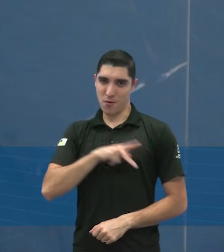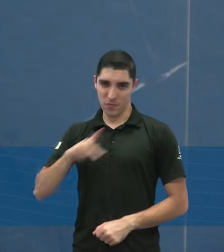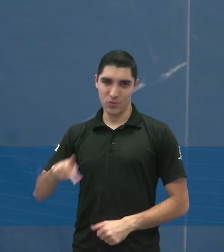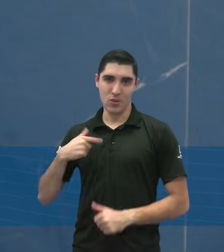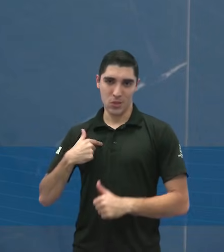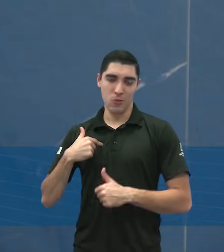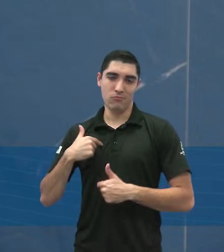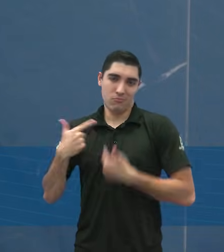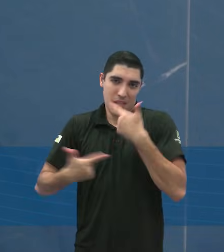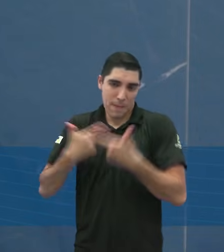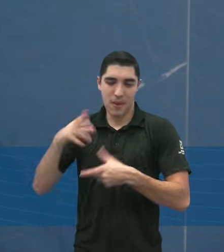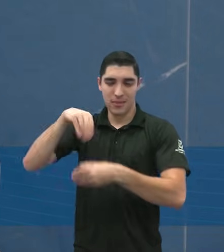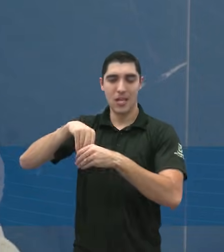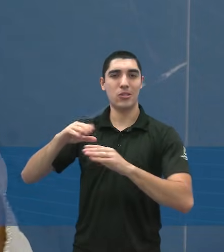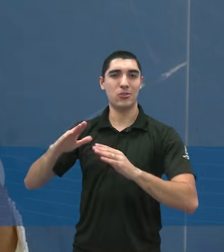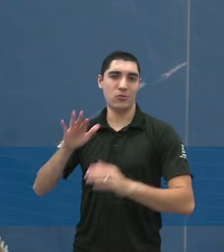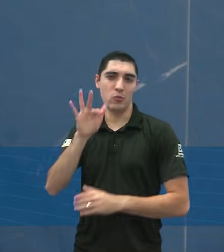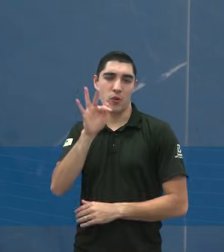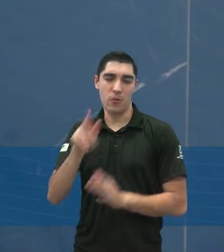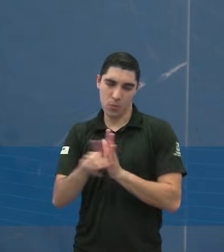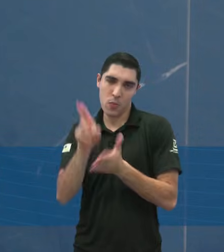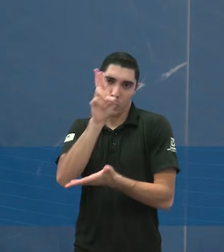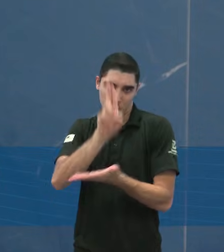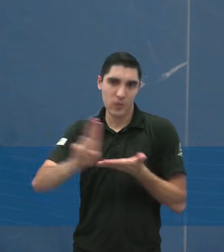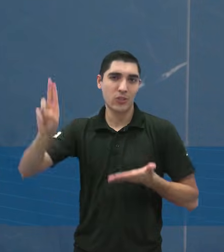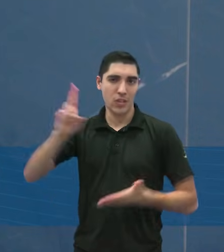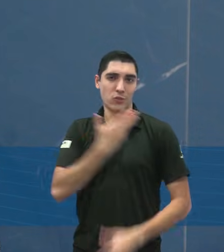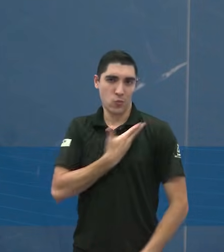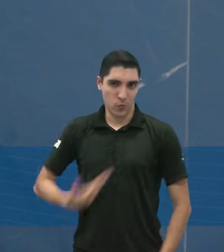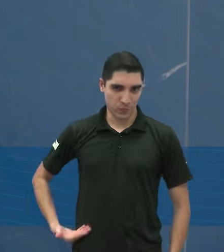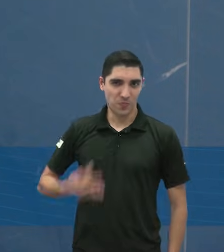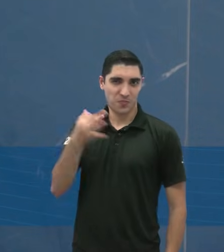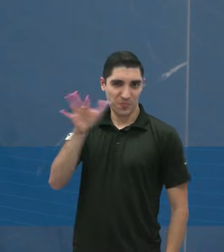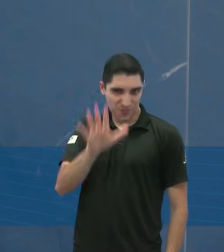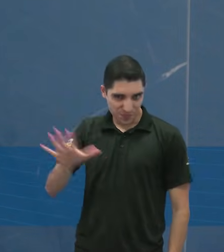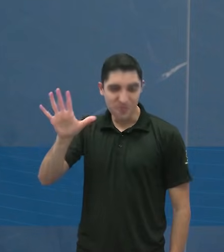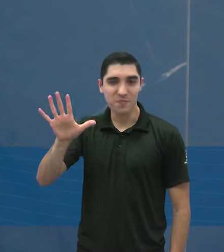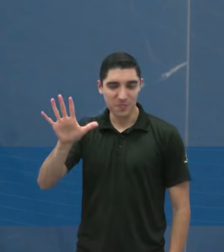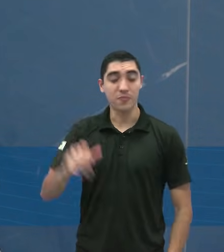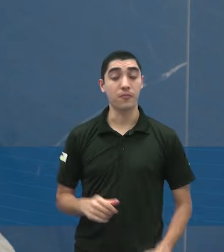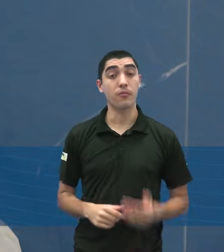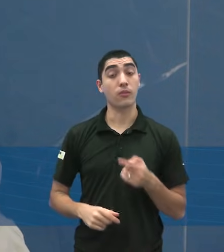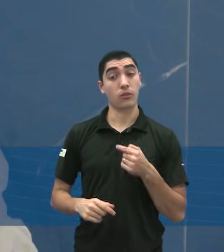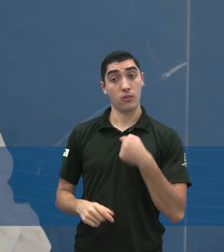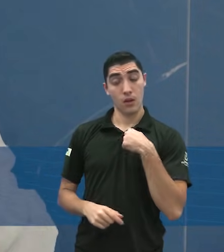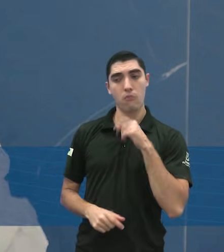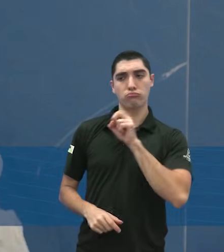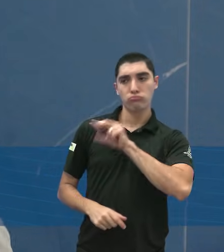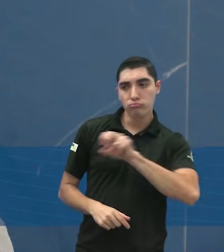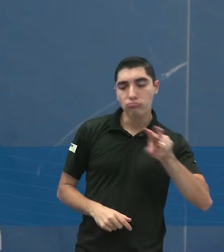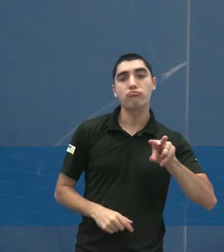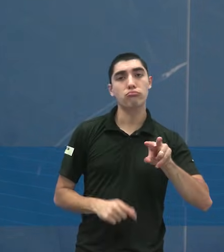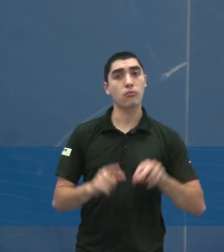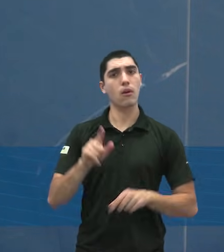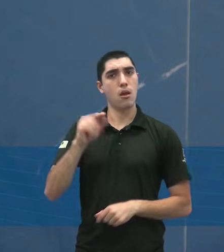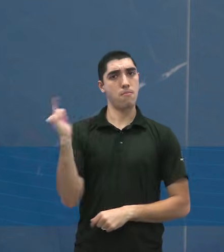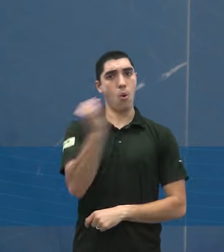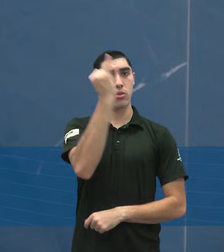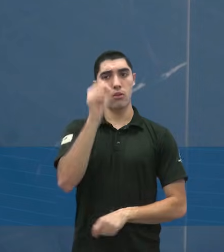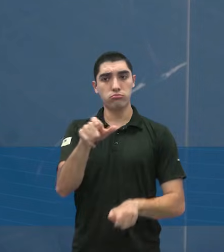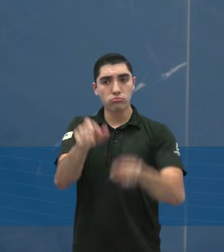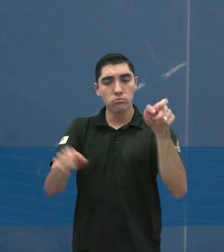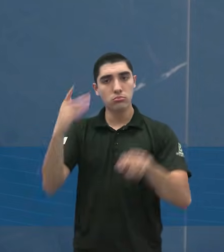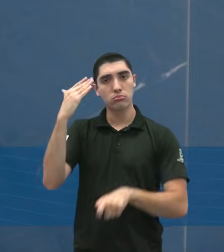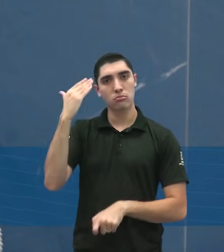universidade pública federal, né, as universidades públicas, elas têm muito a questão de serem responsáveis